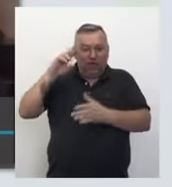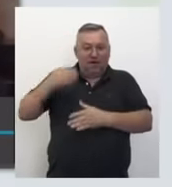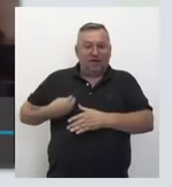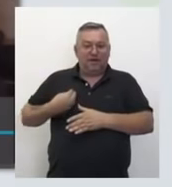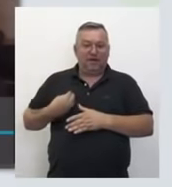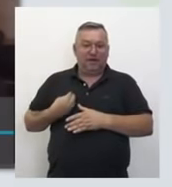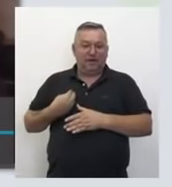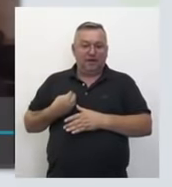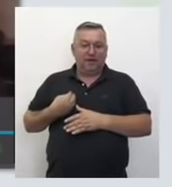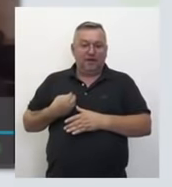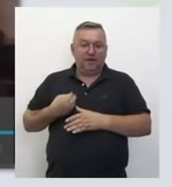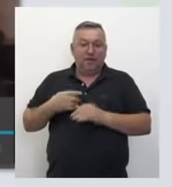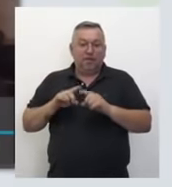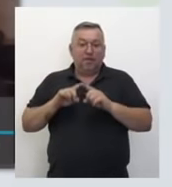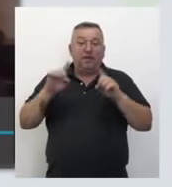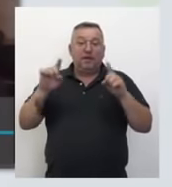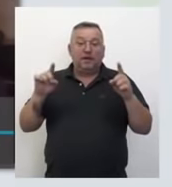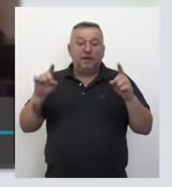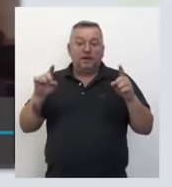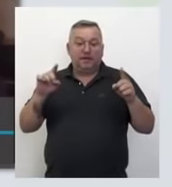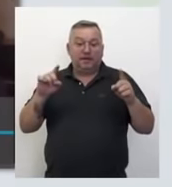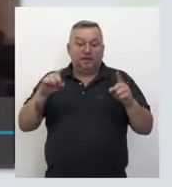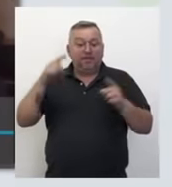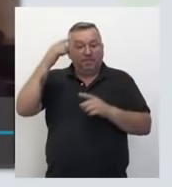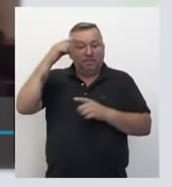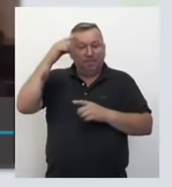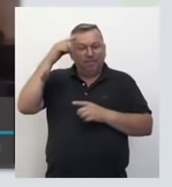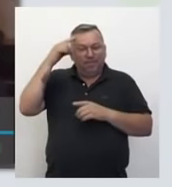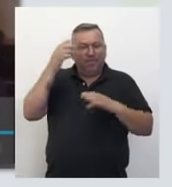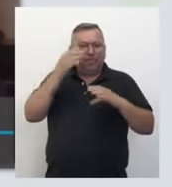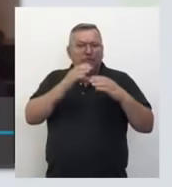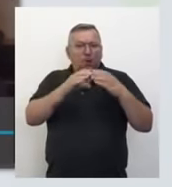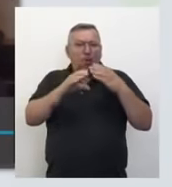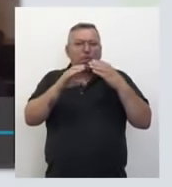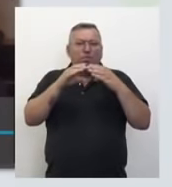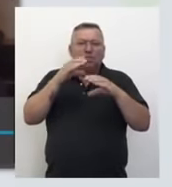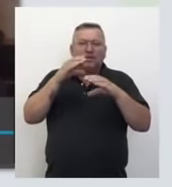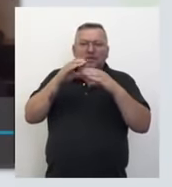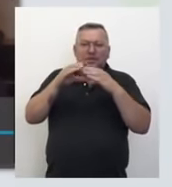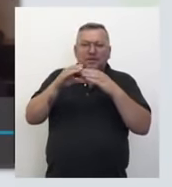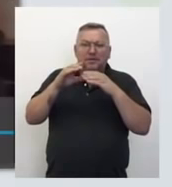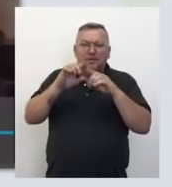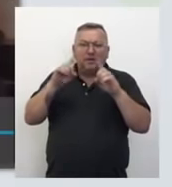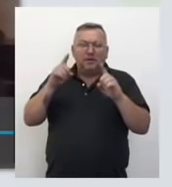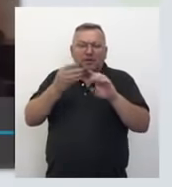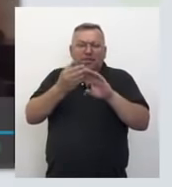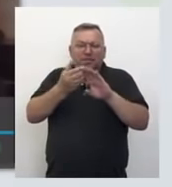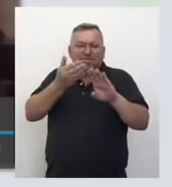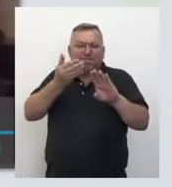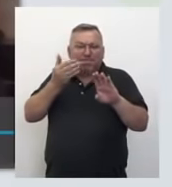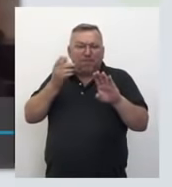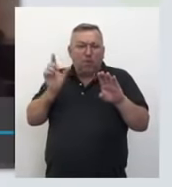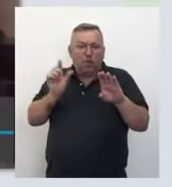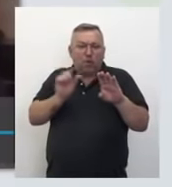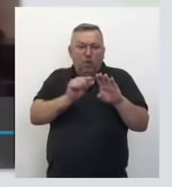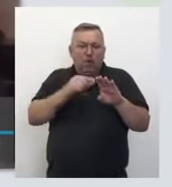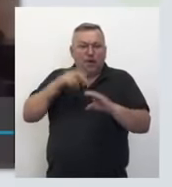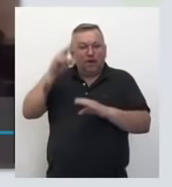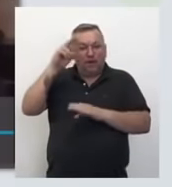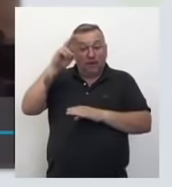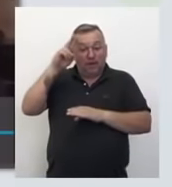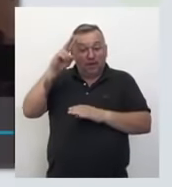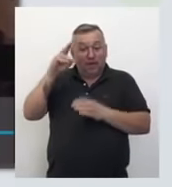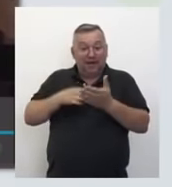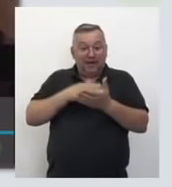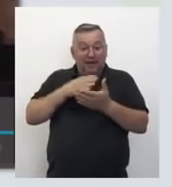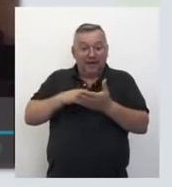vidas. Mas daí, pensando em comunicação, em diminuir as distâncias, eu me lembrei desse livro aqui